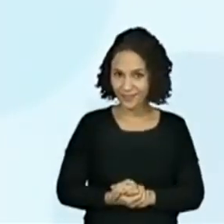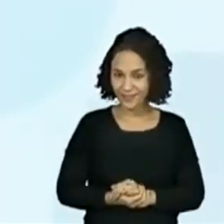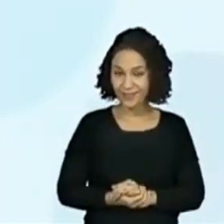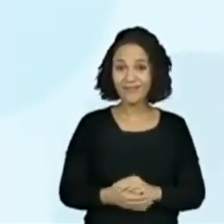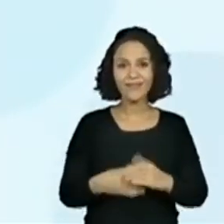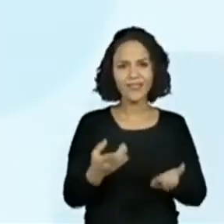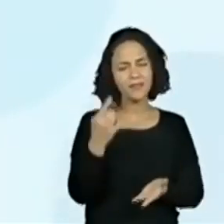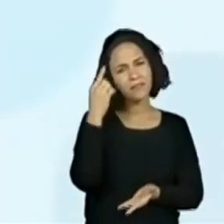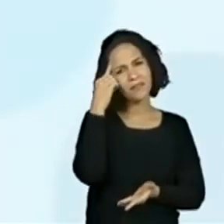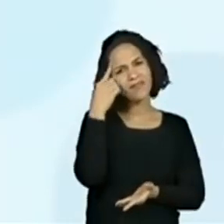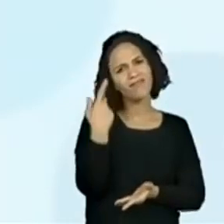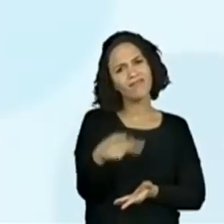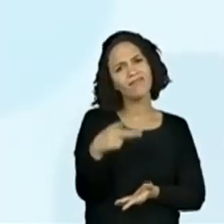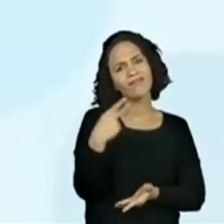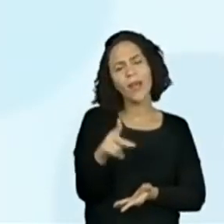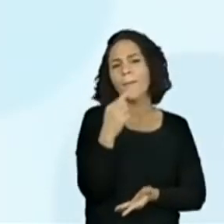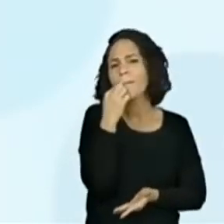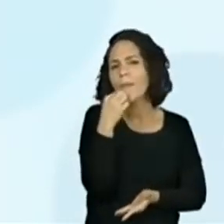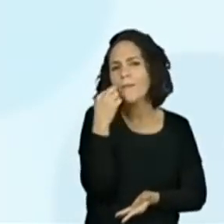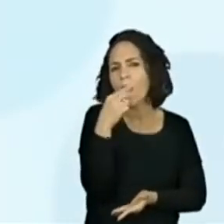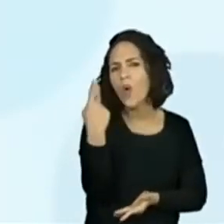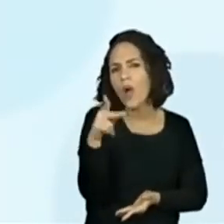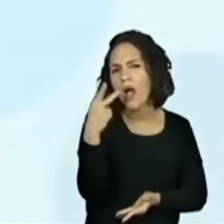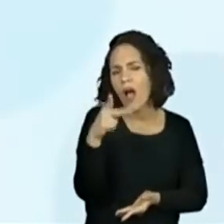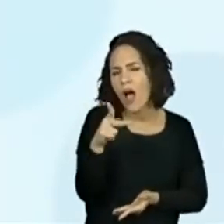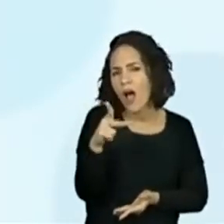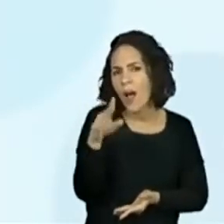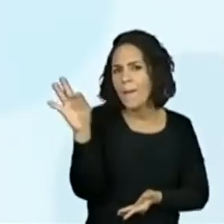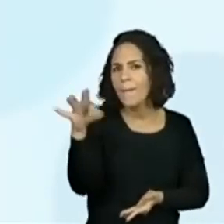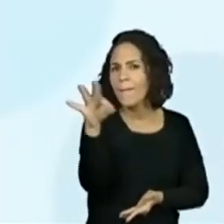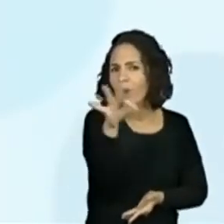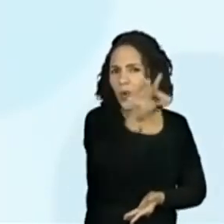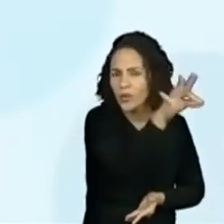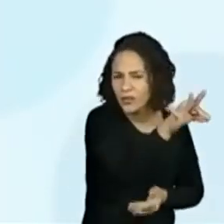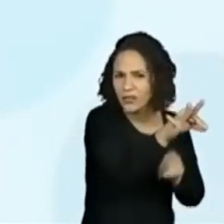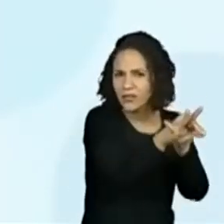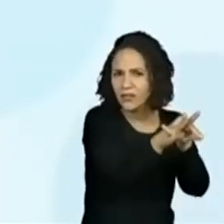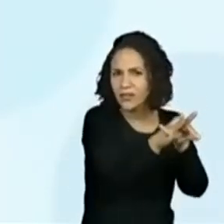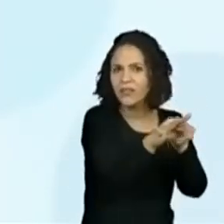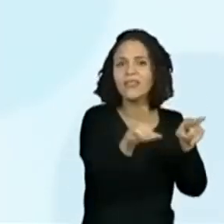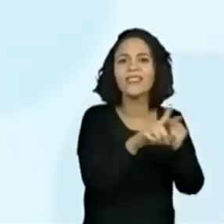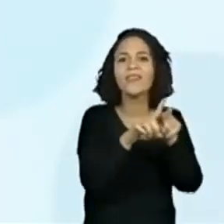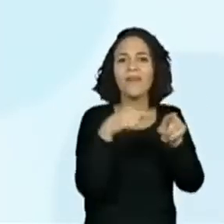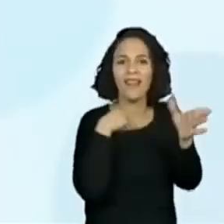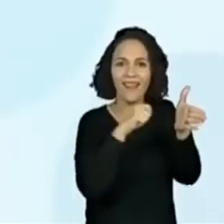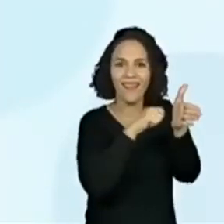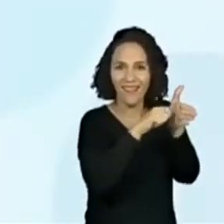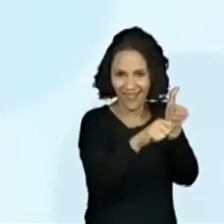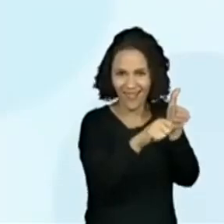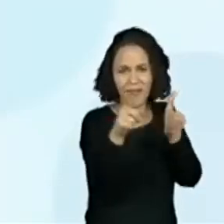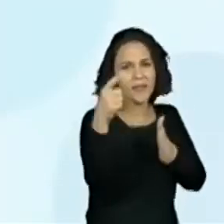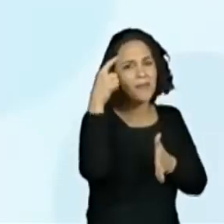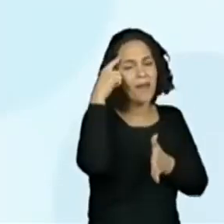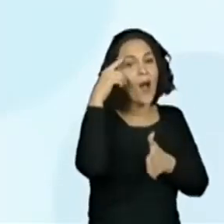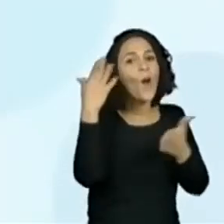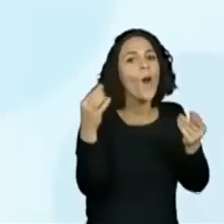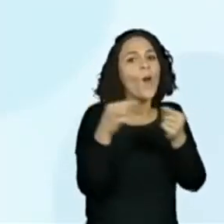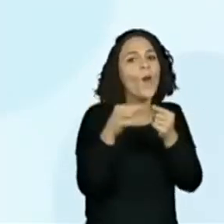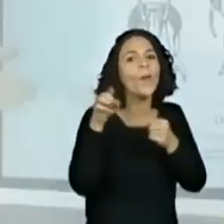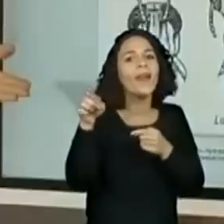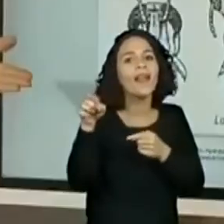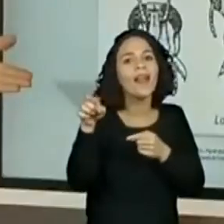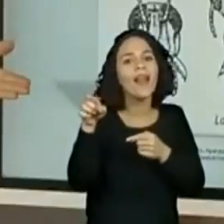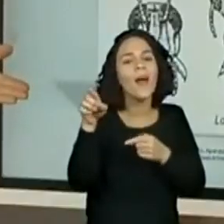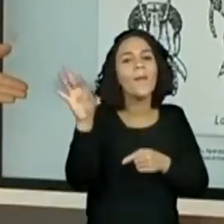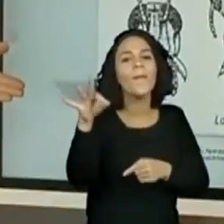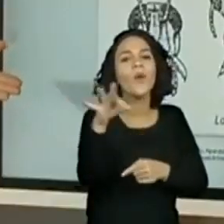no aparelho bucal de alguns insetos e de acordo com aquela parte que eu grifei no texto, como que a gente pode apontar